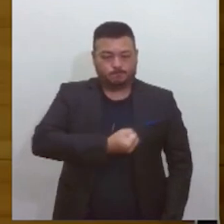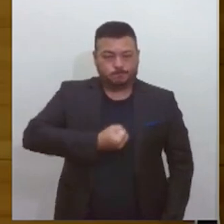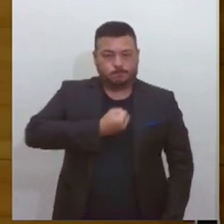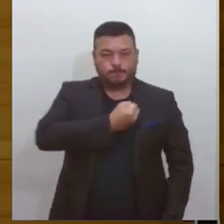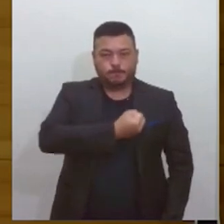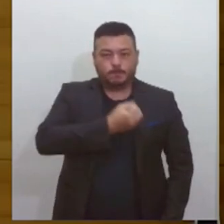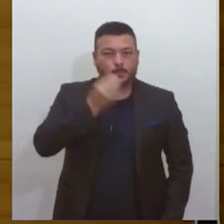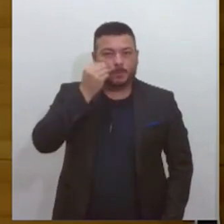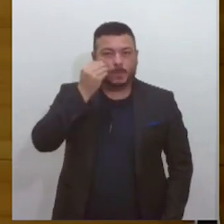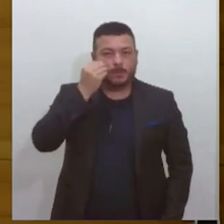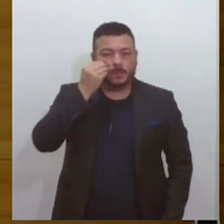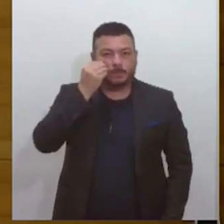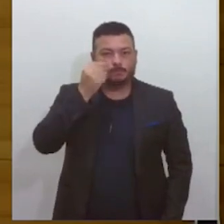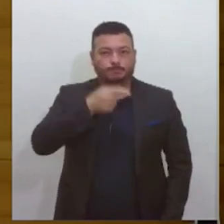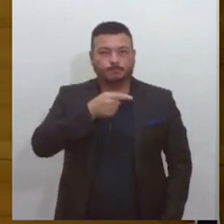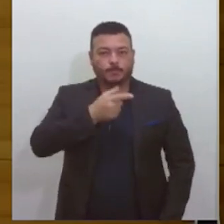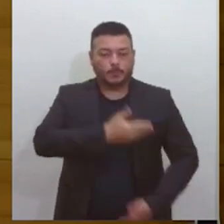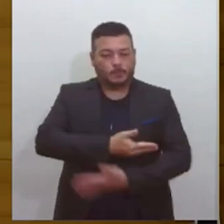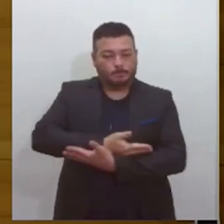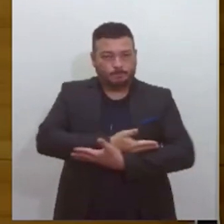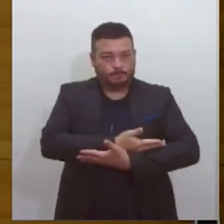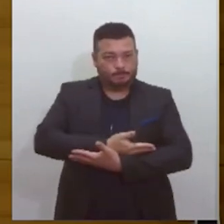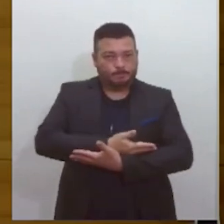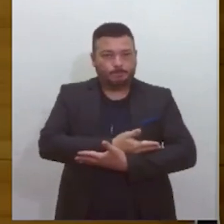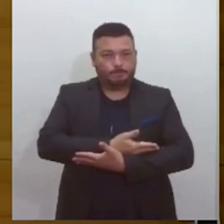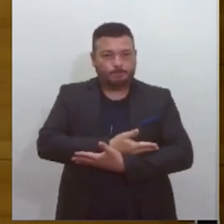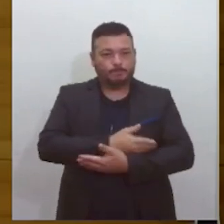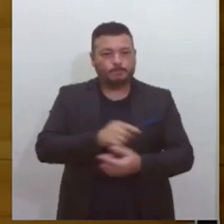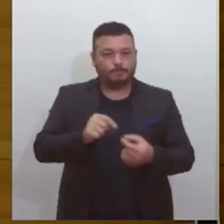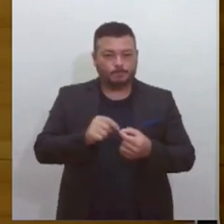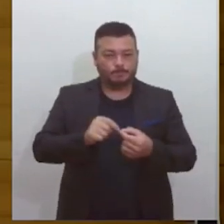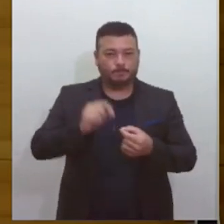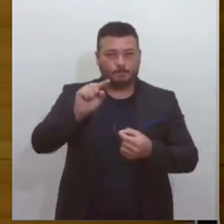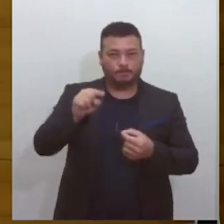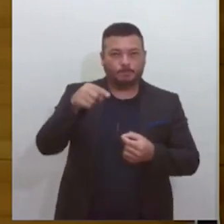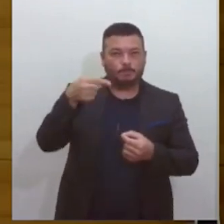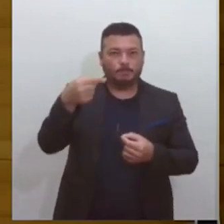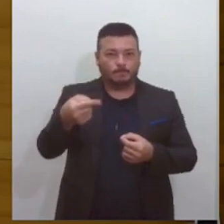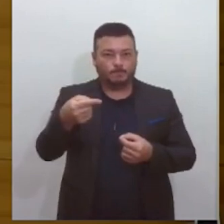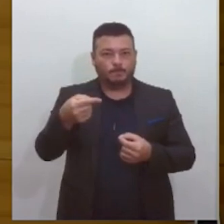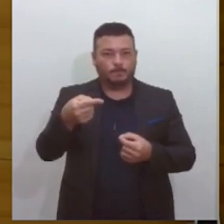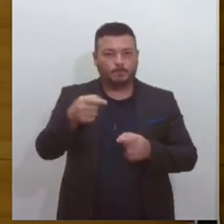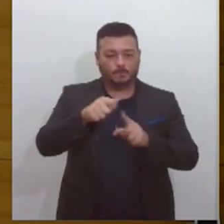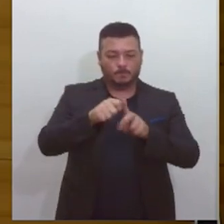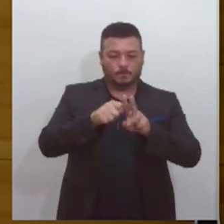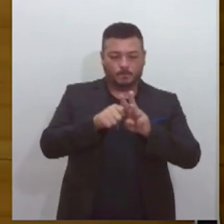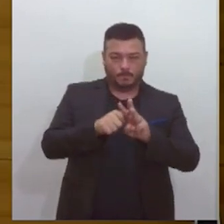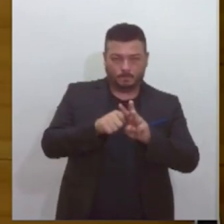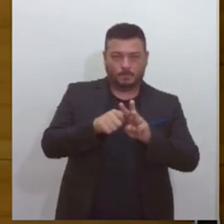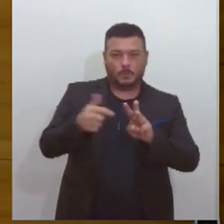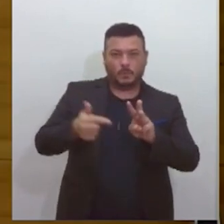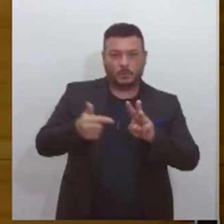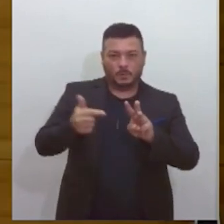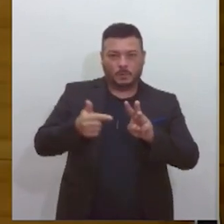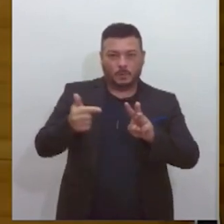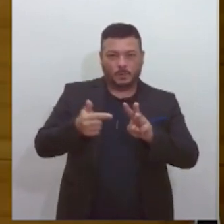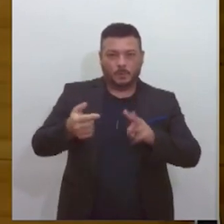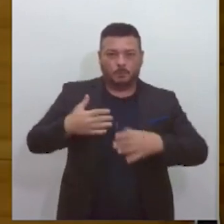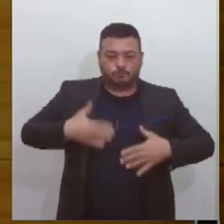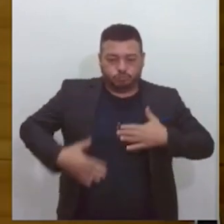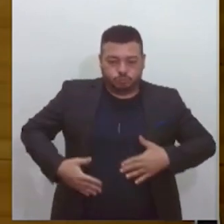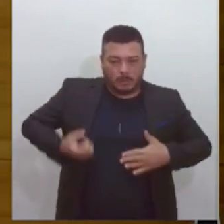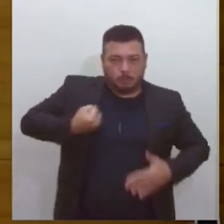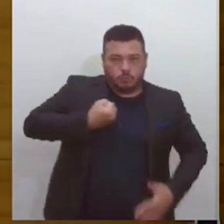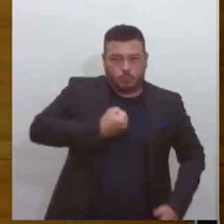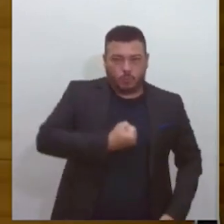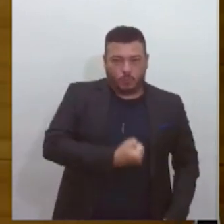do feto, ele é feito após, no segundo trimestre, após o segundo exame morfológico, né? Então,